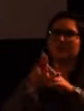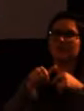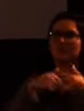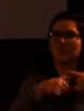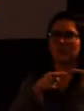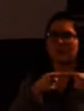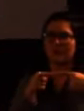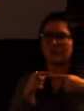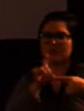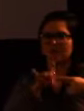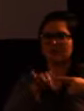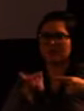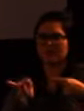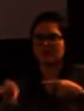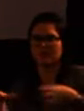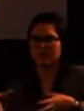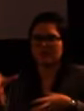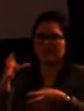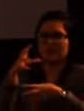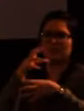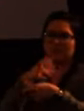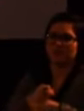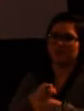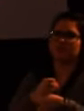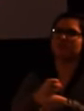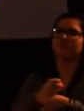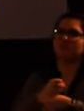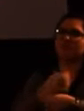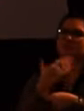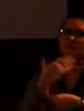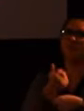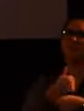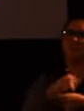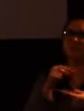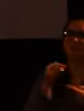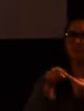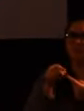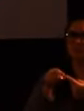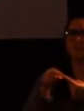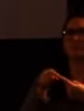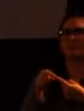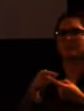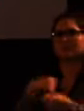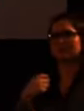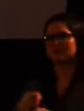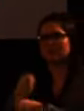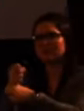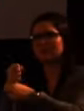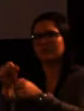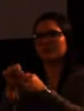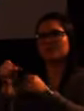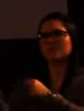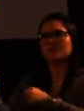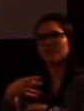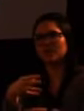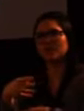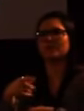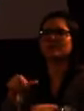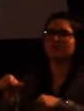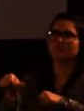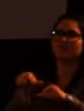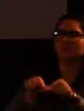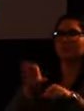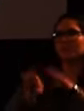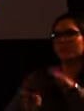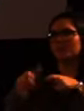combinação deles é que vai resultar esse padrão de ocupação, esse padrão que as edificações vão ter, que vão variar